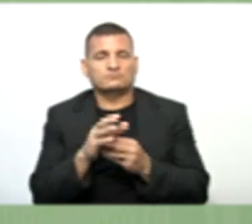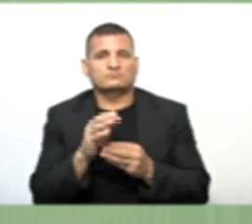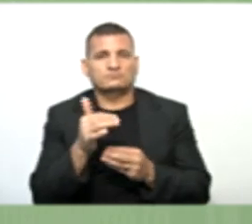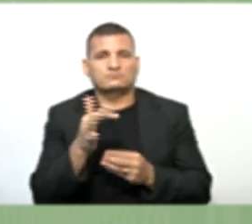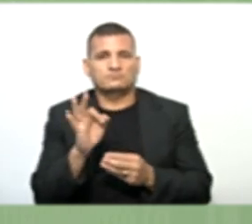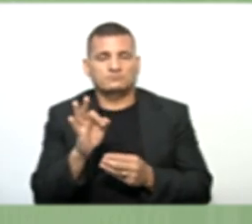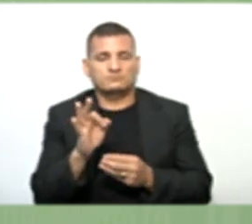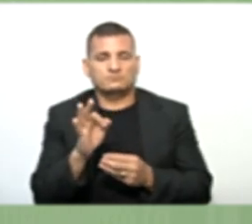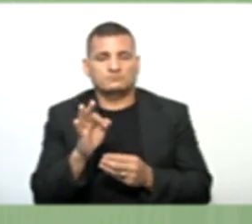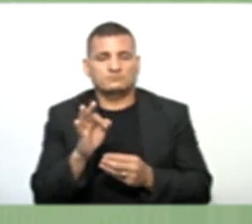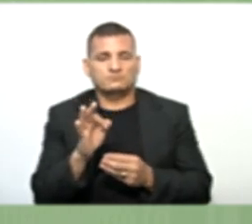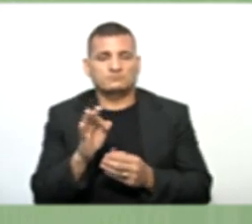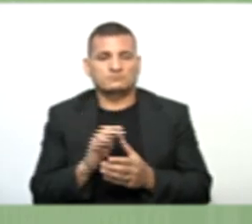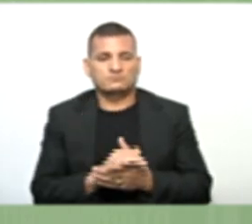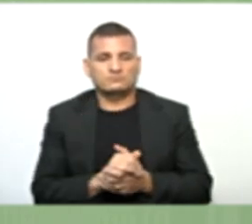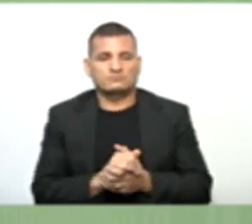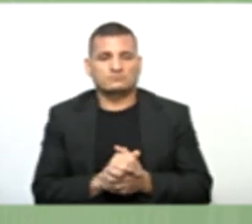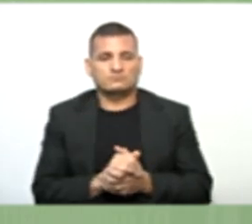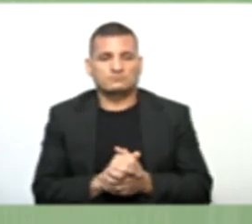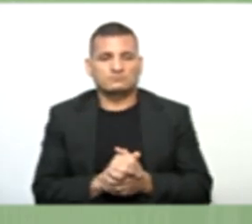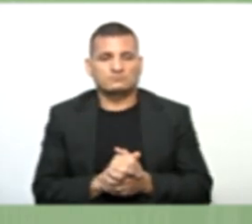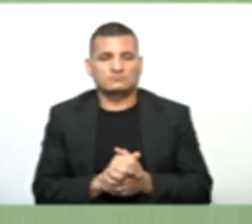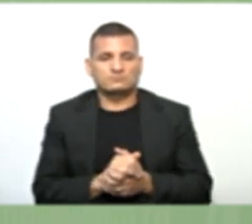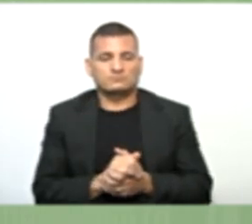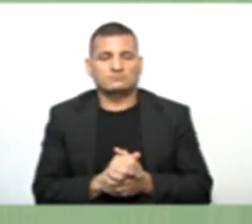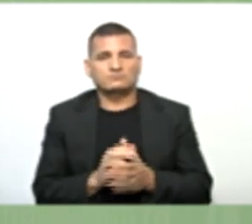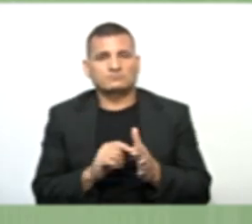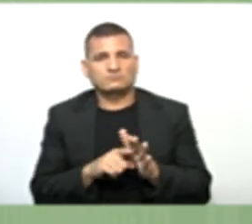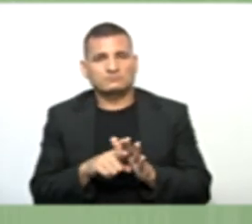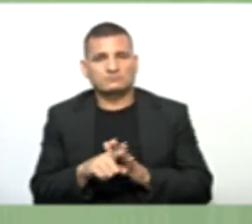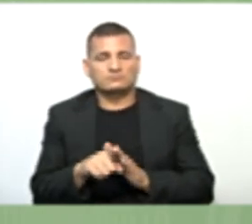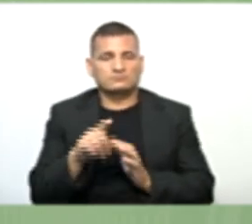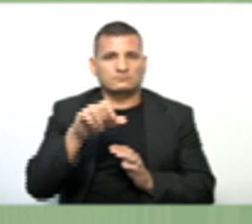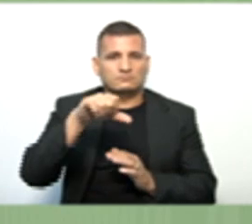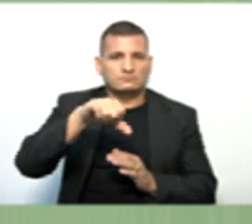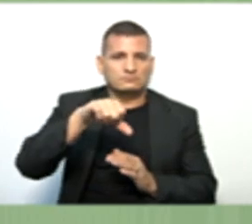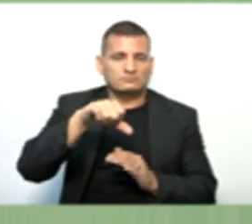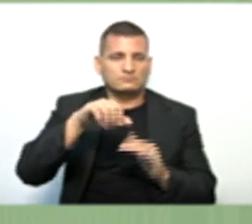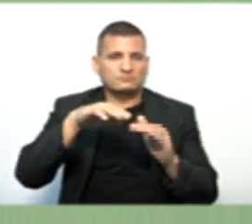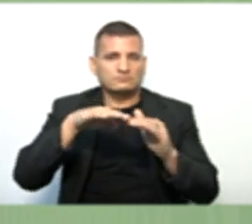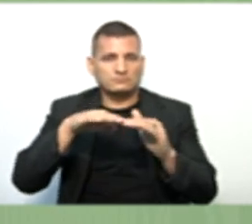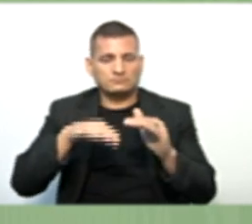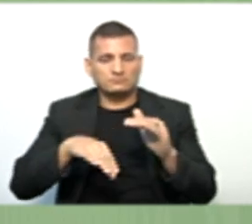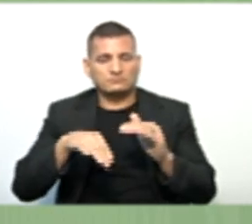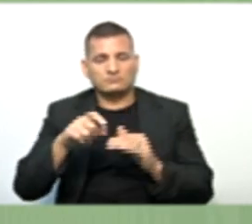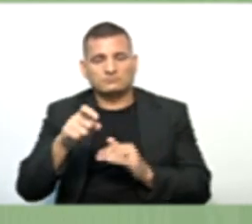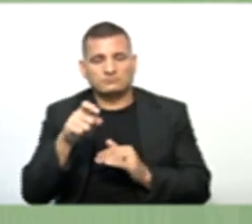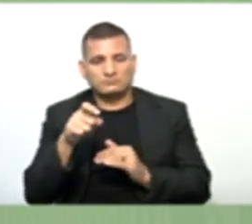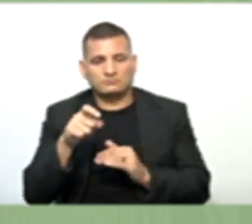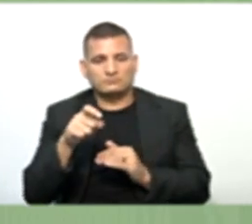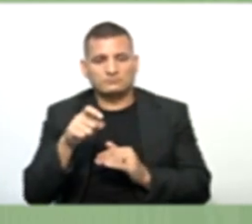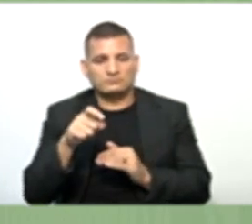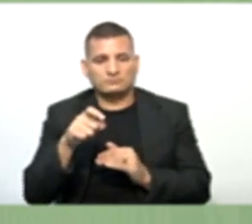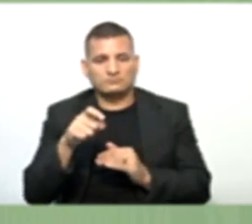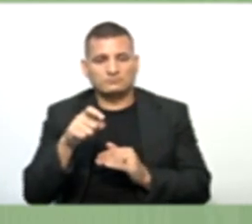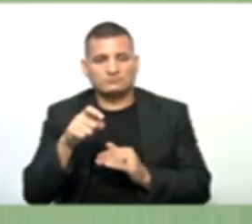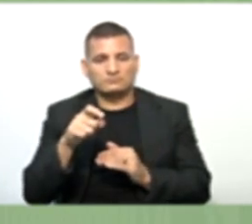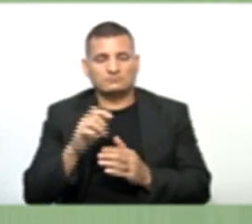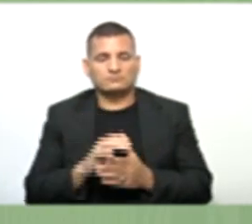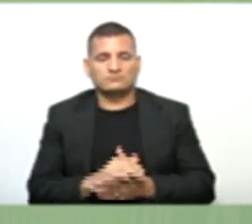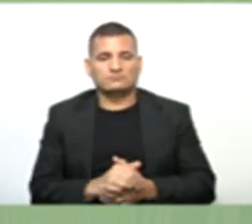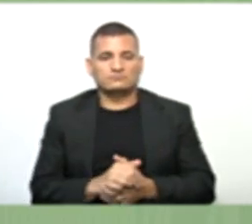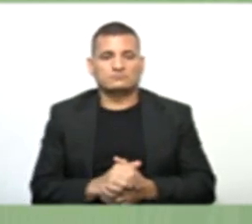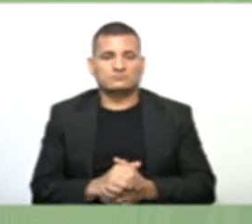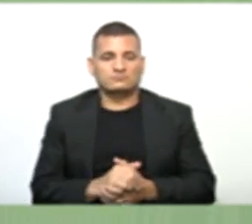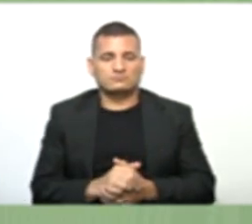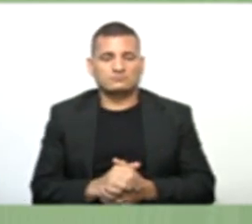antes. Por exemplo, o i chegou no valor 9. Ele vai perguntar, 9 é menor que x? Ó, o x valor 10 e o i foi incrementando